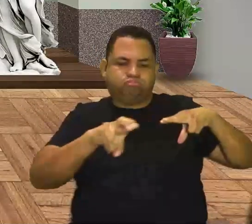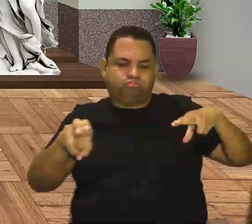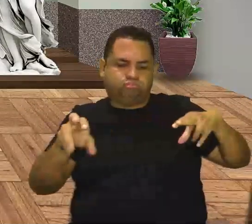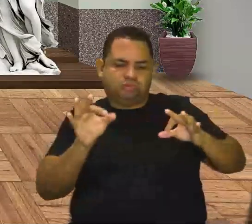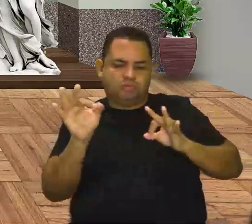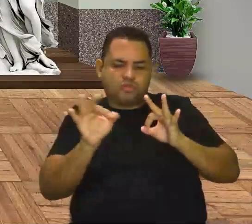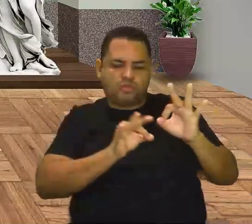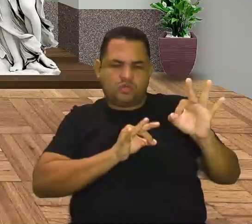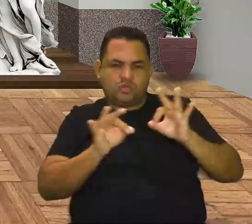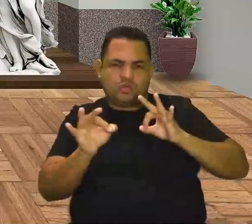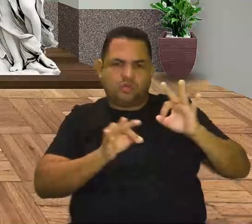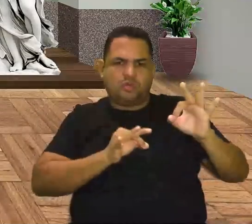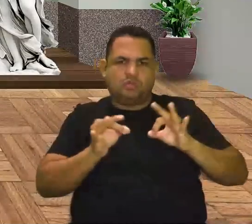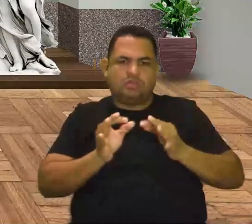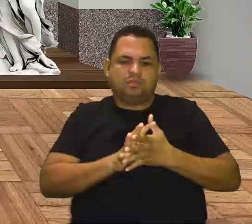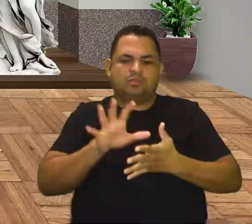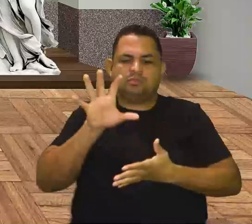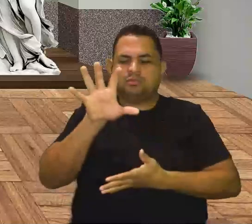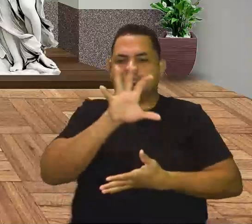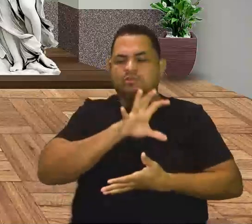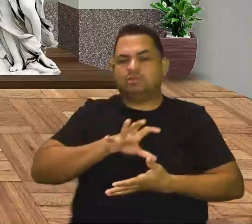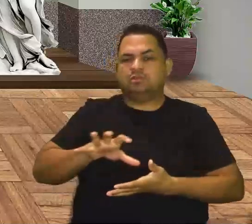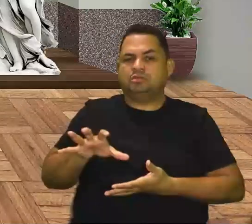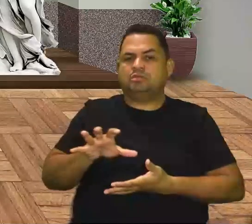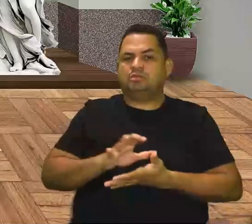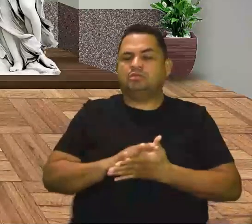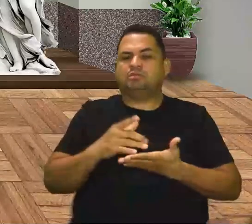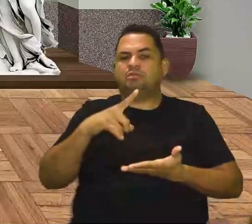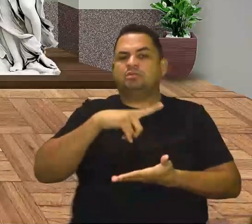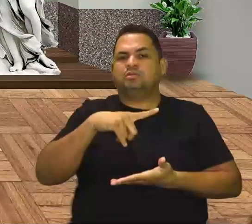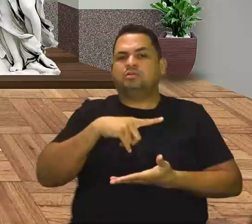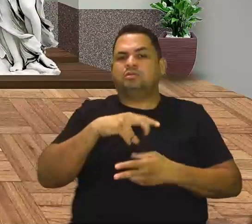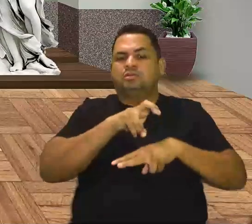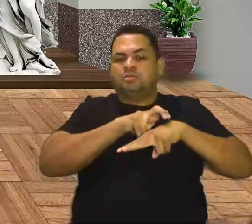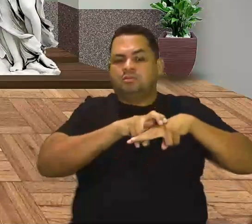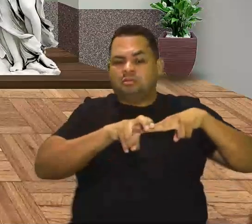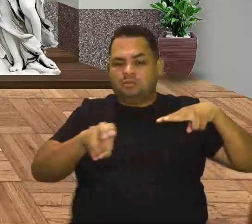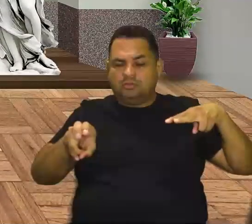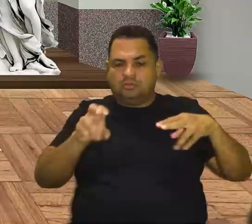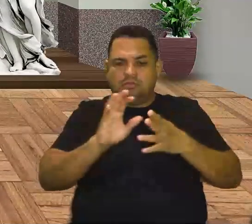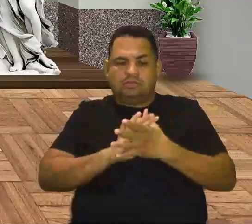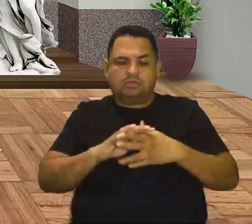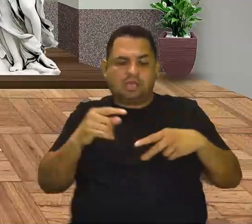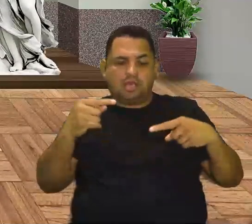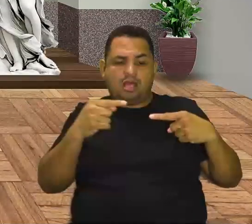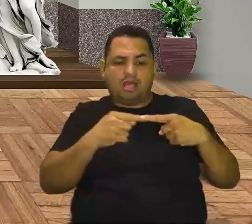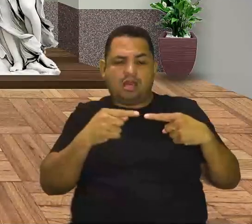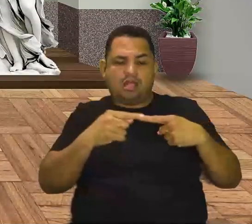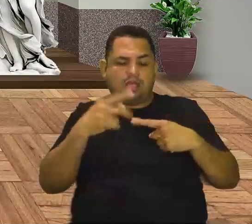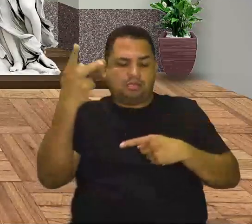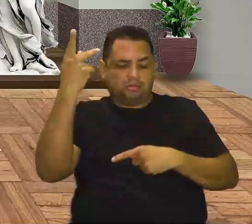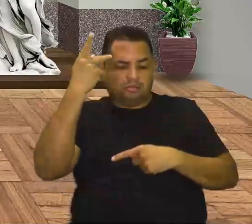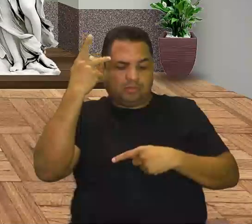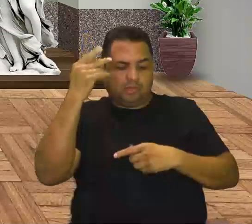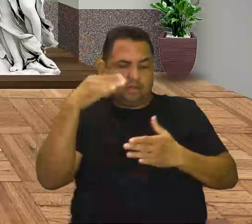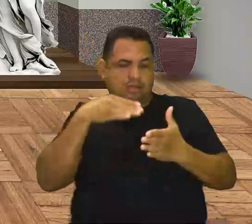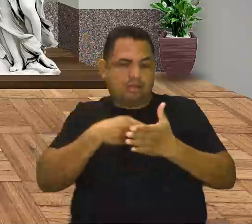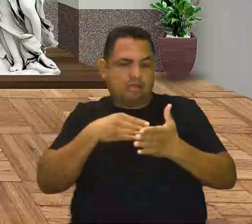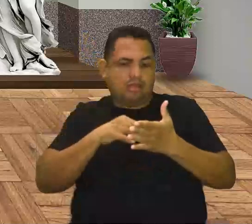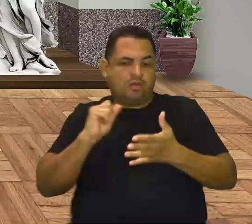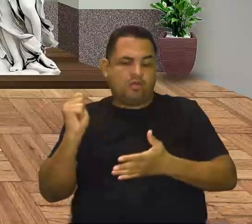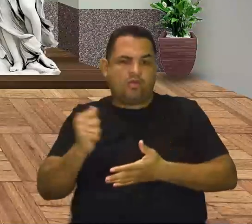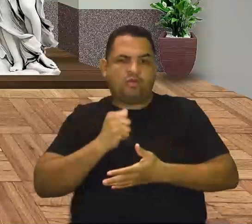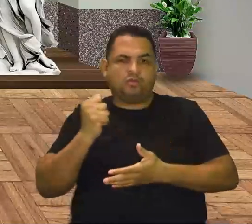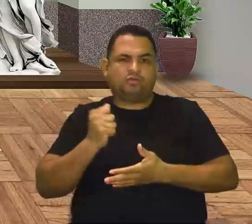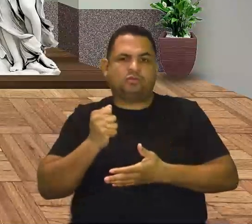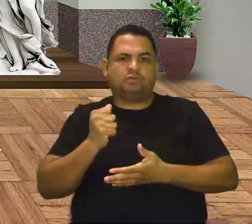sendo construídas nessa região. Então, nós temos uma estrada de ferro que liga São Paulo ao Rio Grande do Sul sendo